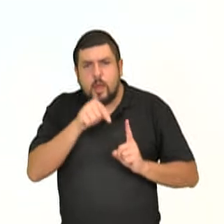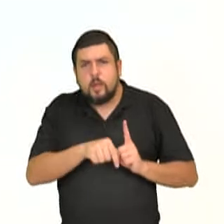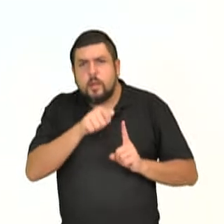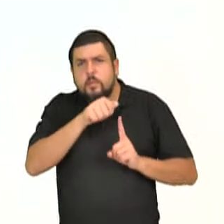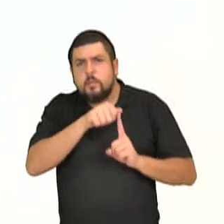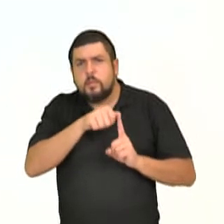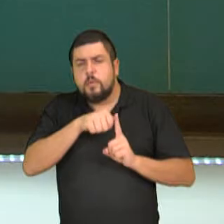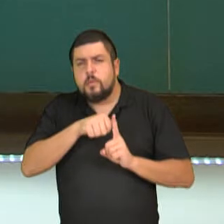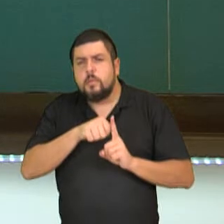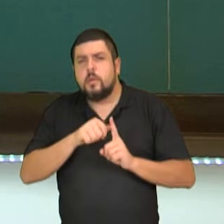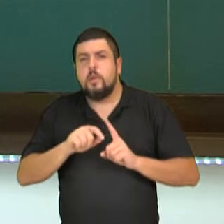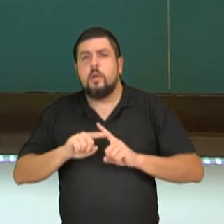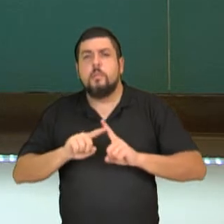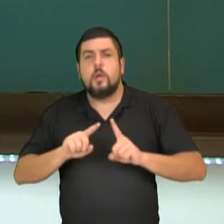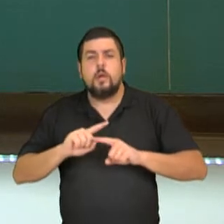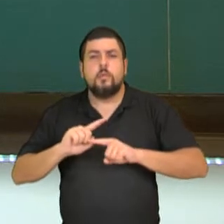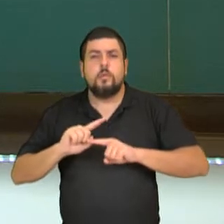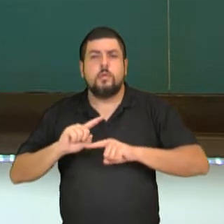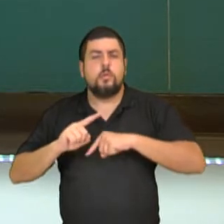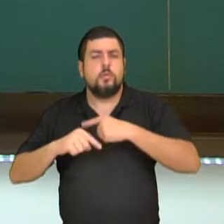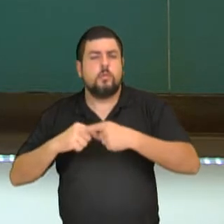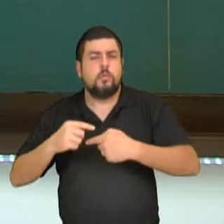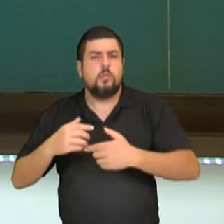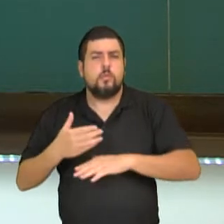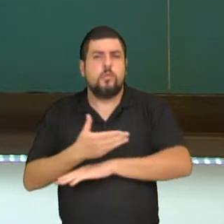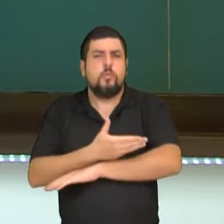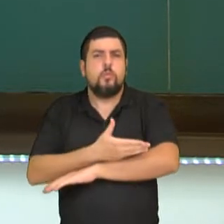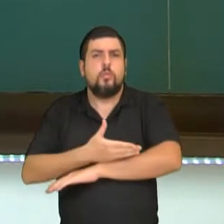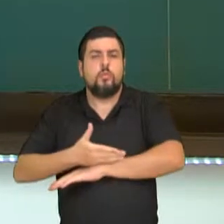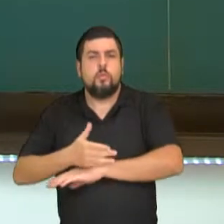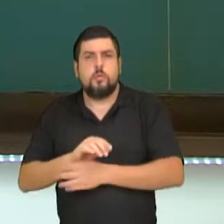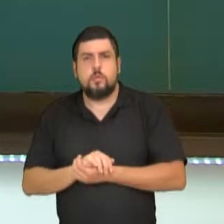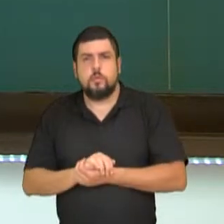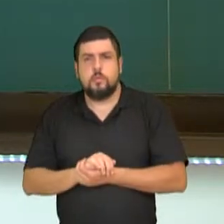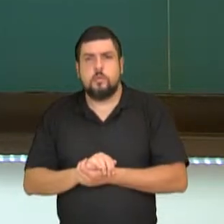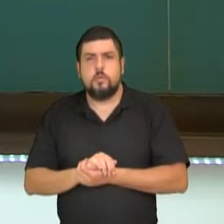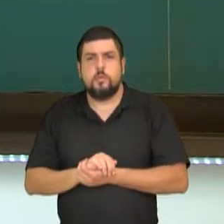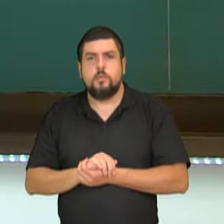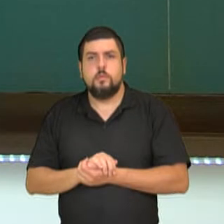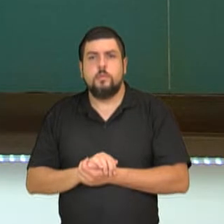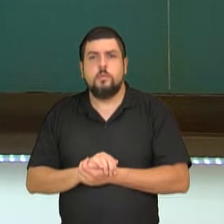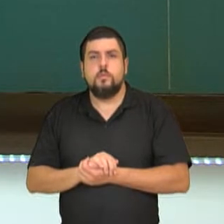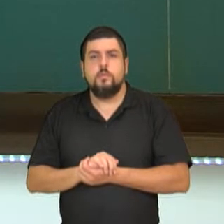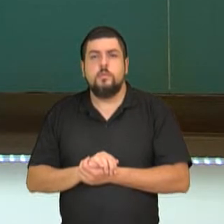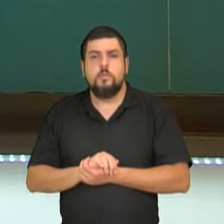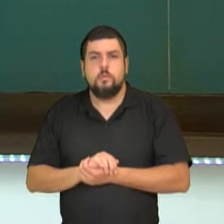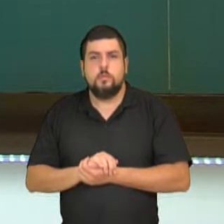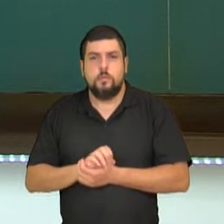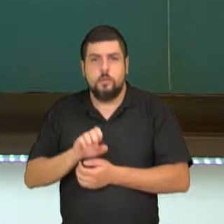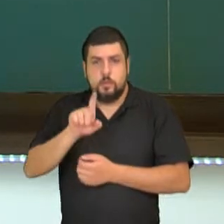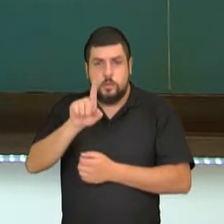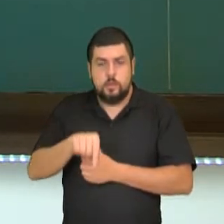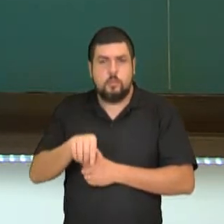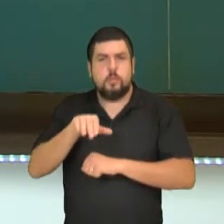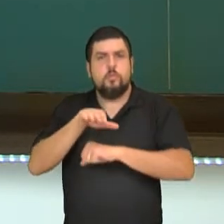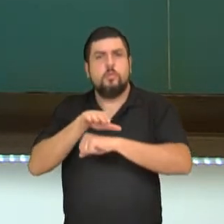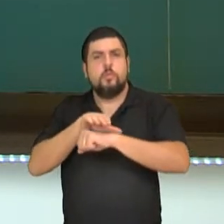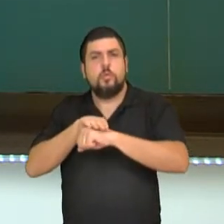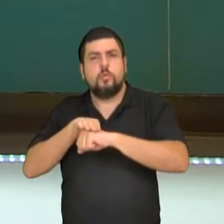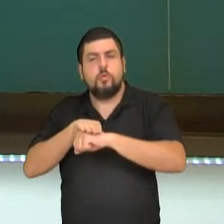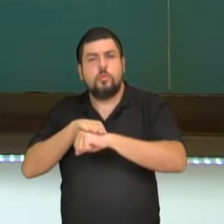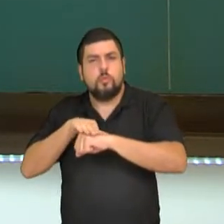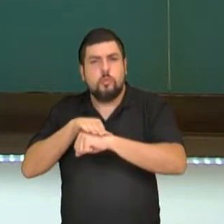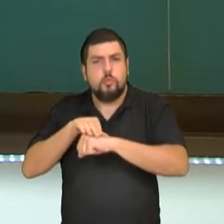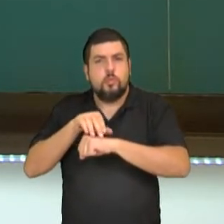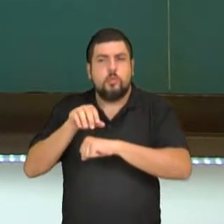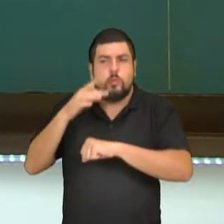acostumei, certo? Então, esses. Por quê? Porque está fazendo referência a algo, conversando ali com